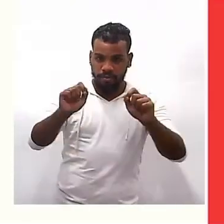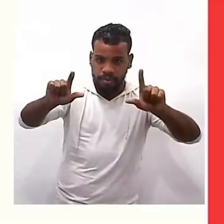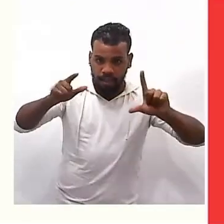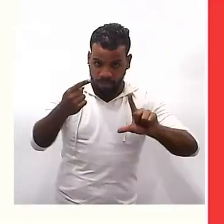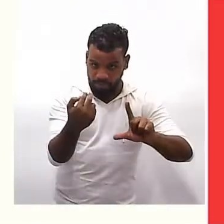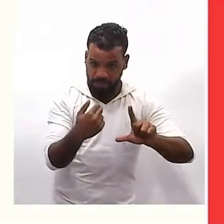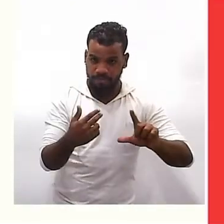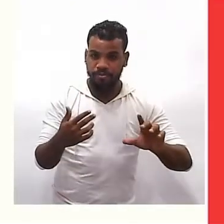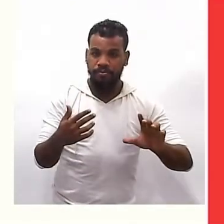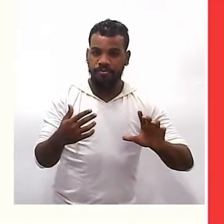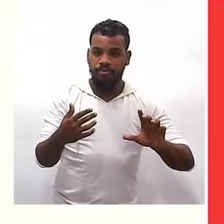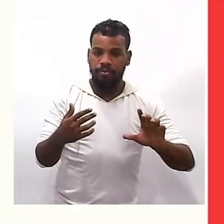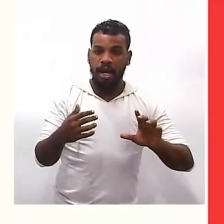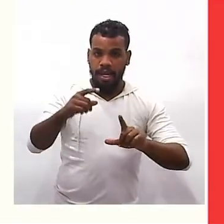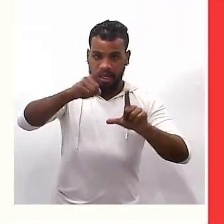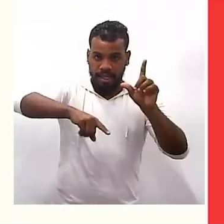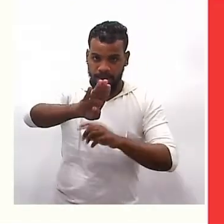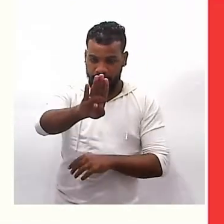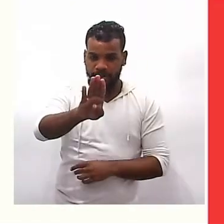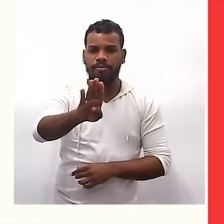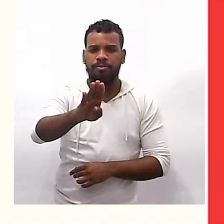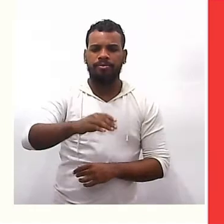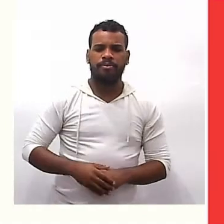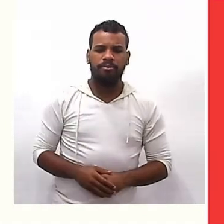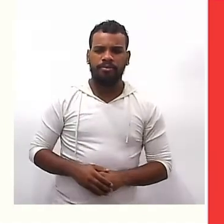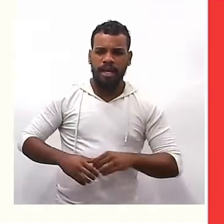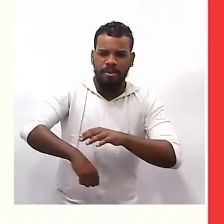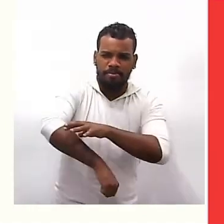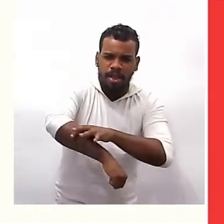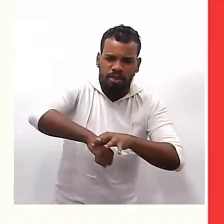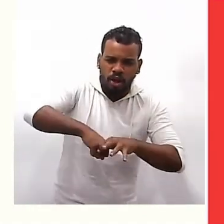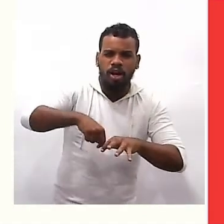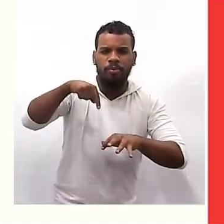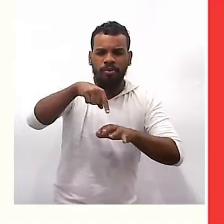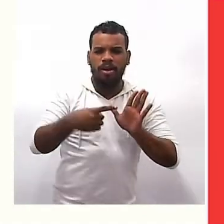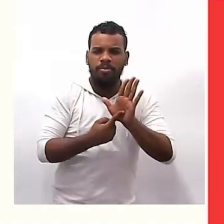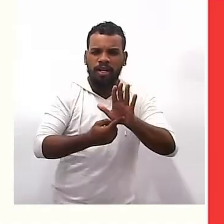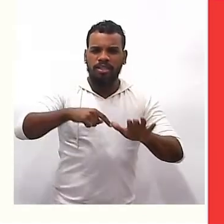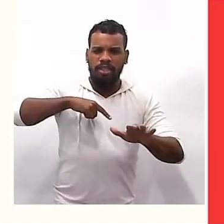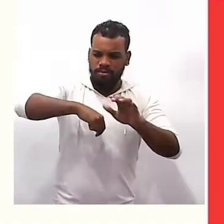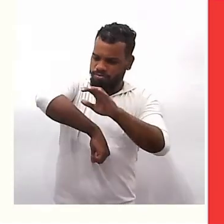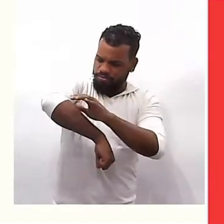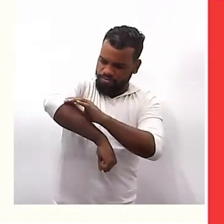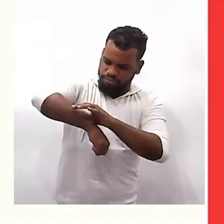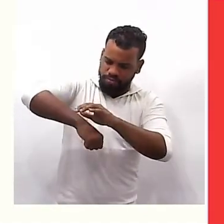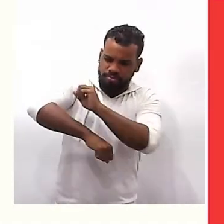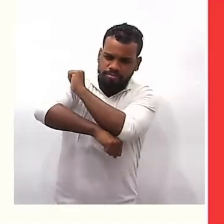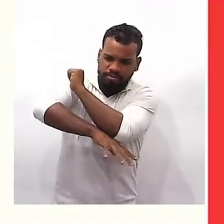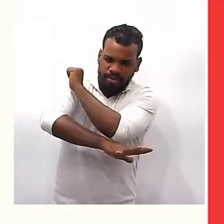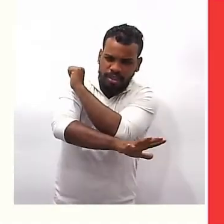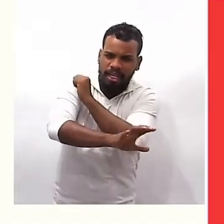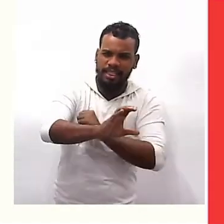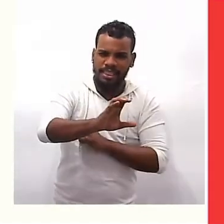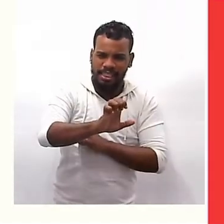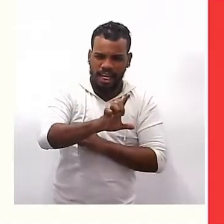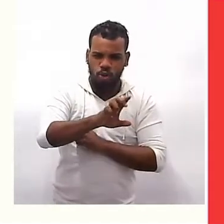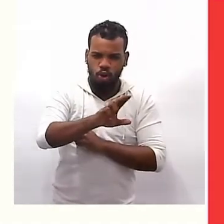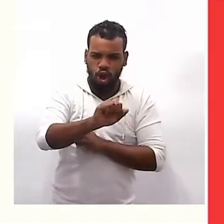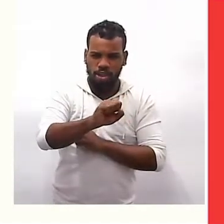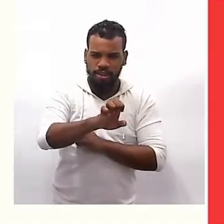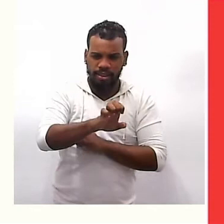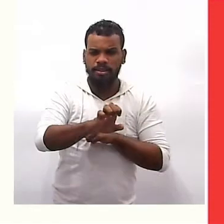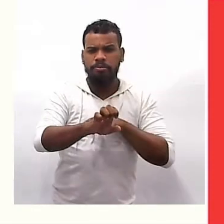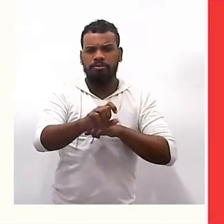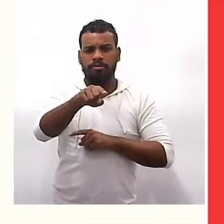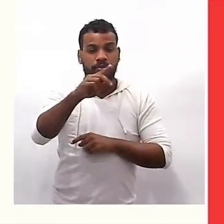Janta. Letra B. A mandioca, pois apresenta raízes com alto teor de celulose. Ei, a mandioca, lembrem